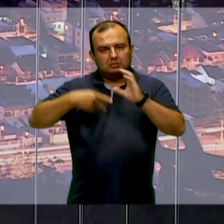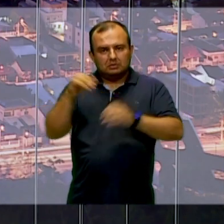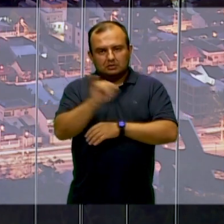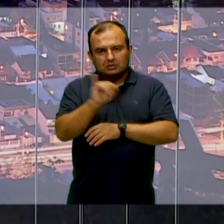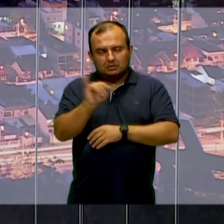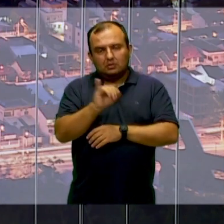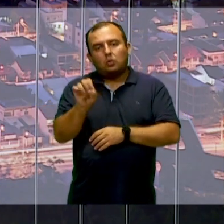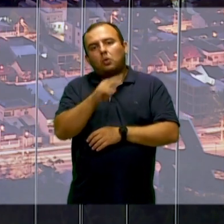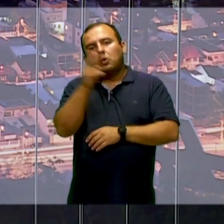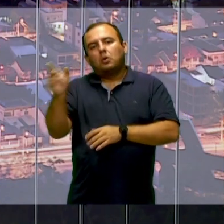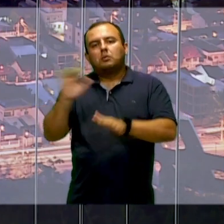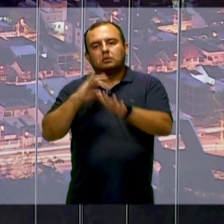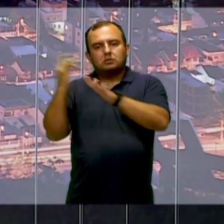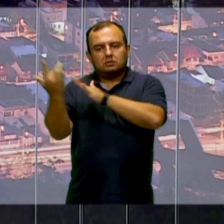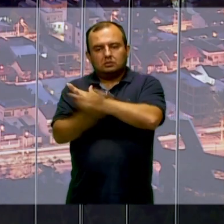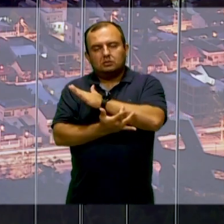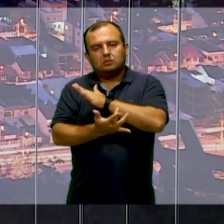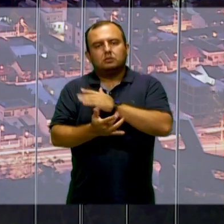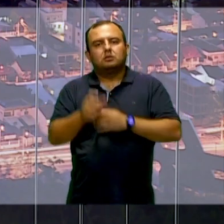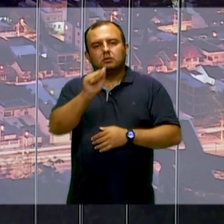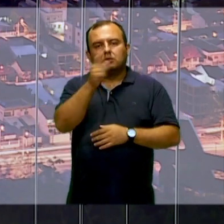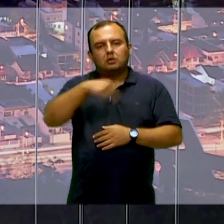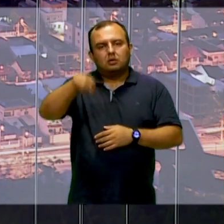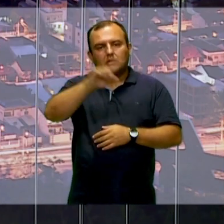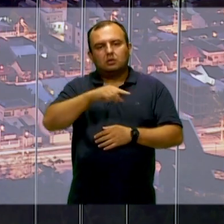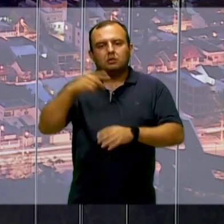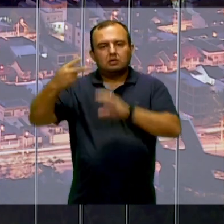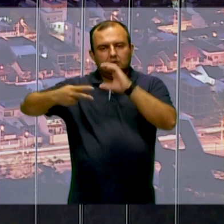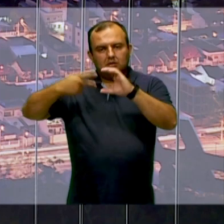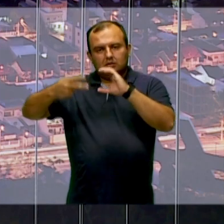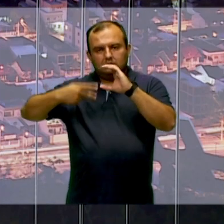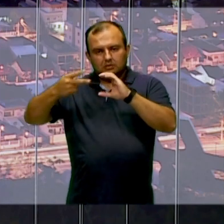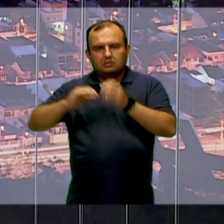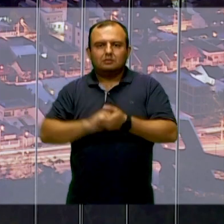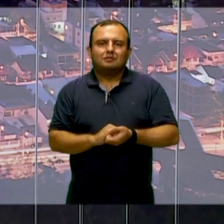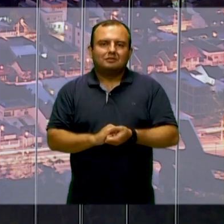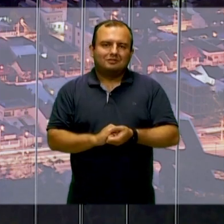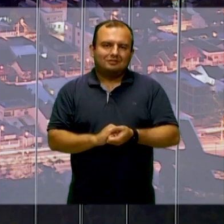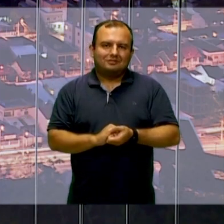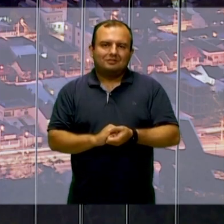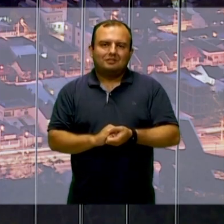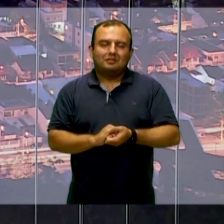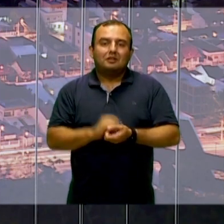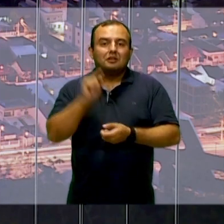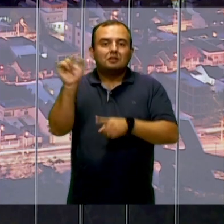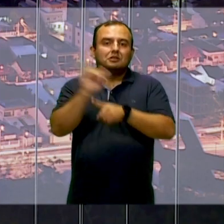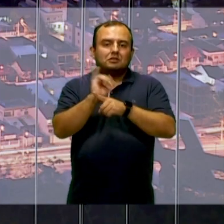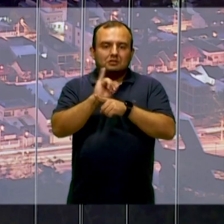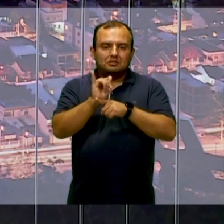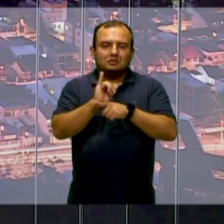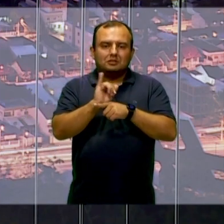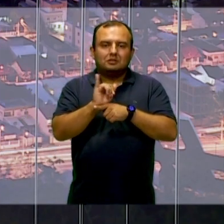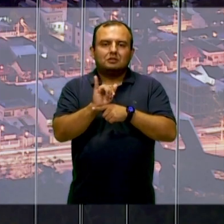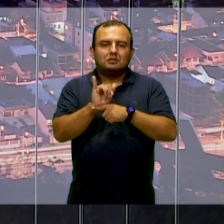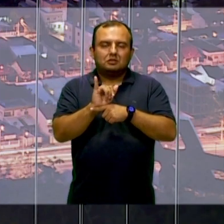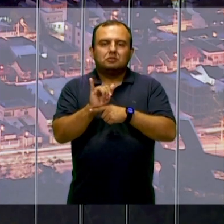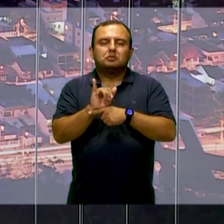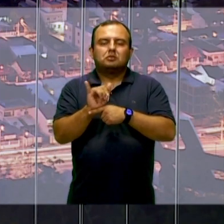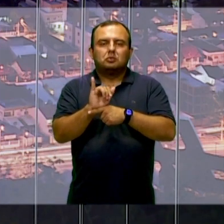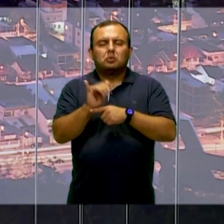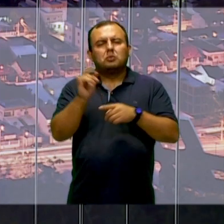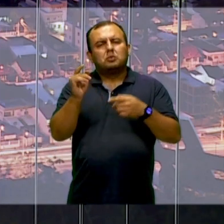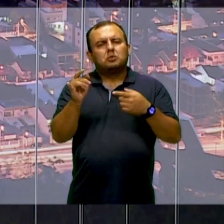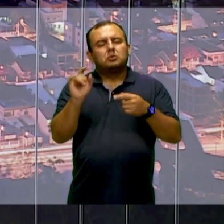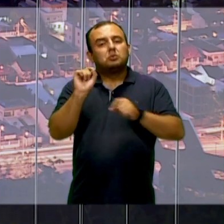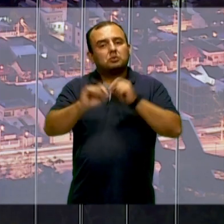Itajaí ou pelas nossas redes no @Câmara Itajaí. Lá no YouTube, não se esqueça daquele nosso recadinho, tá? Se